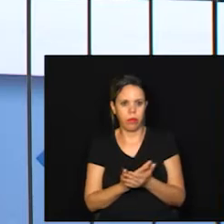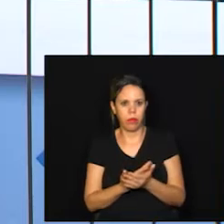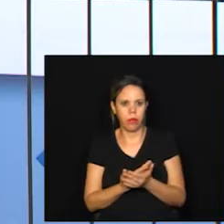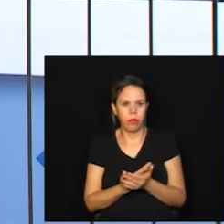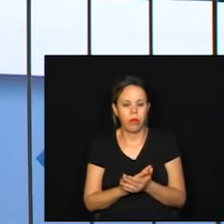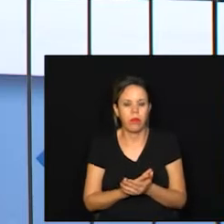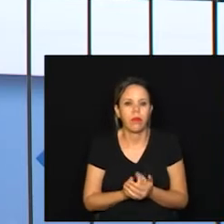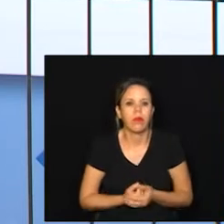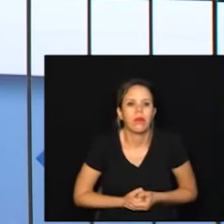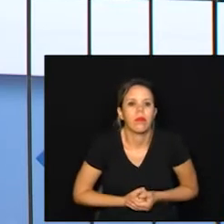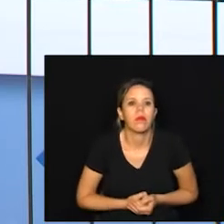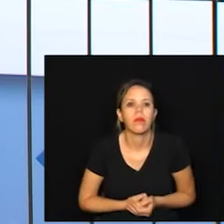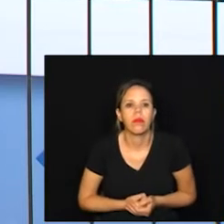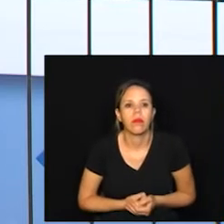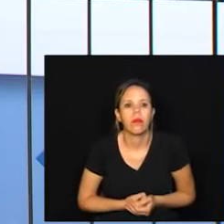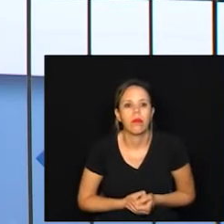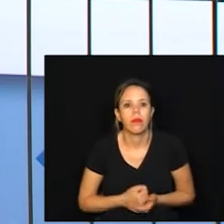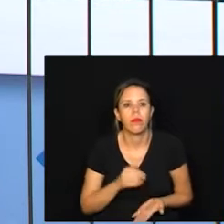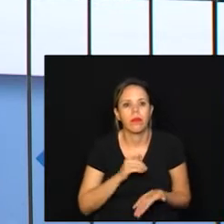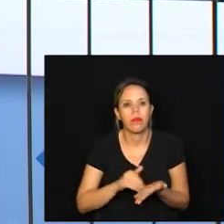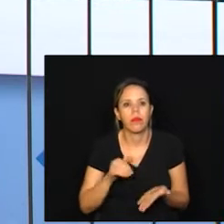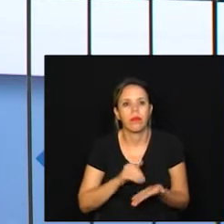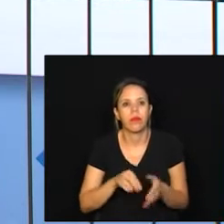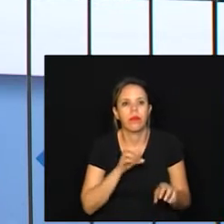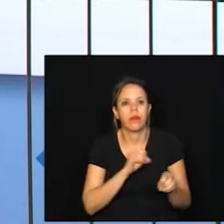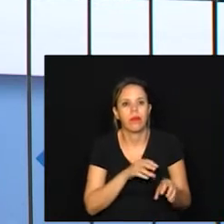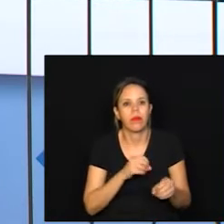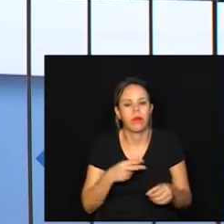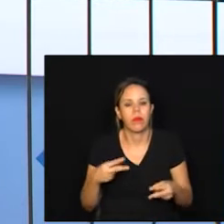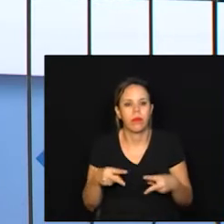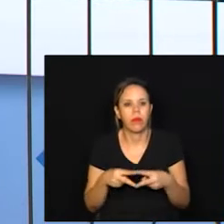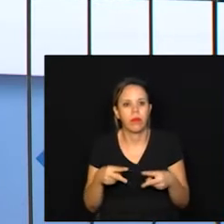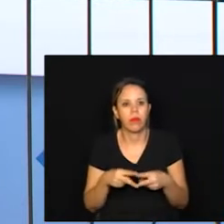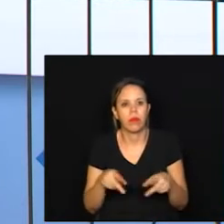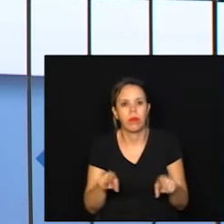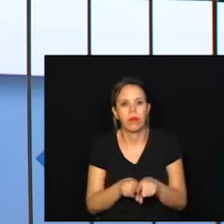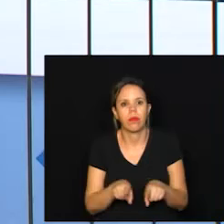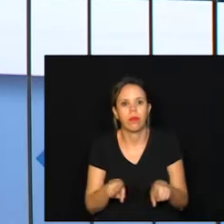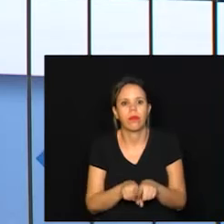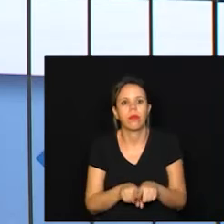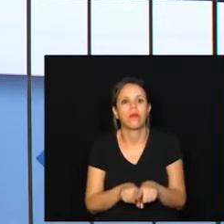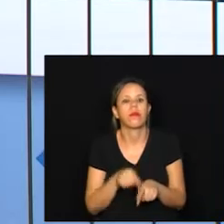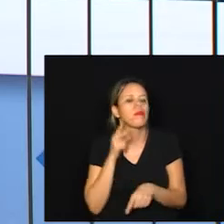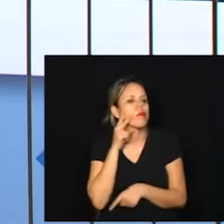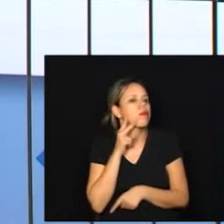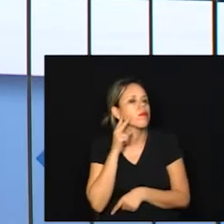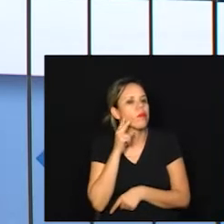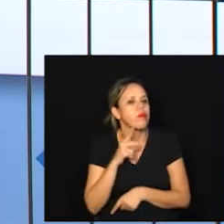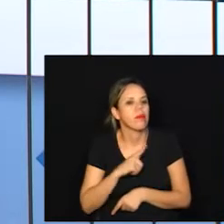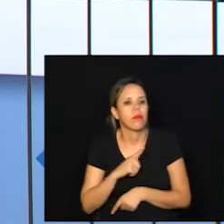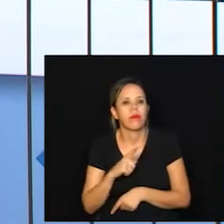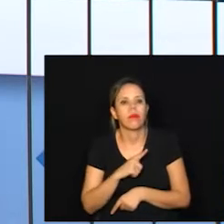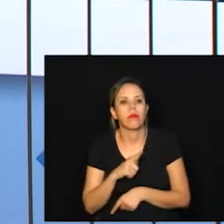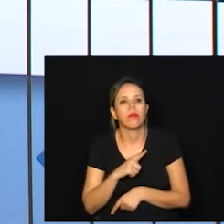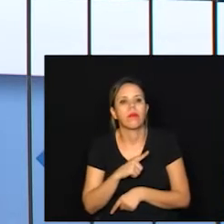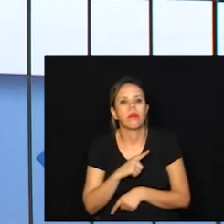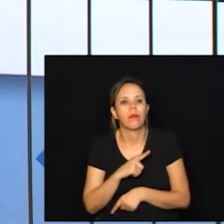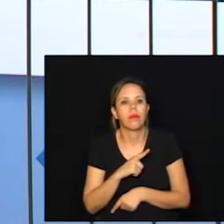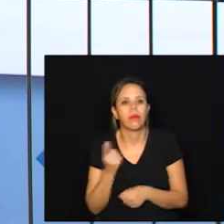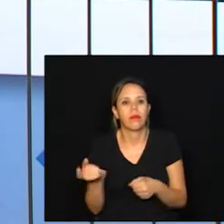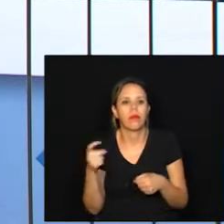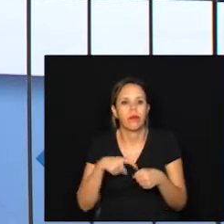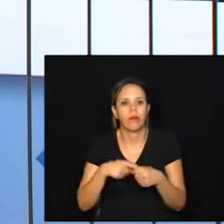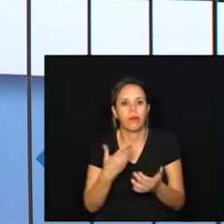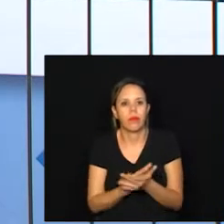de acordo com a Secretaria de Educação de Paulínia e também de Vinhedo, nós temos aí a volta